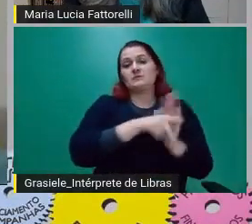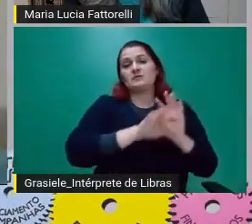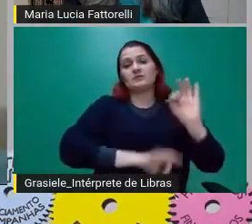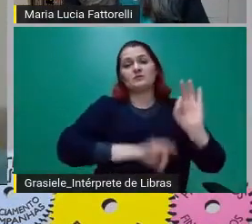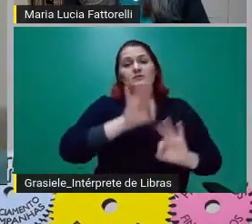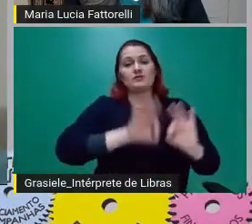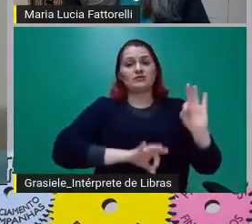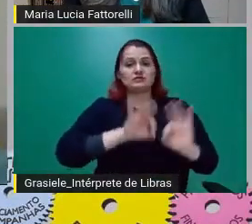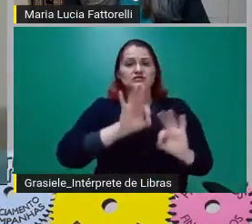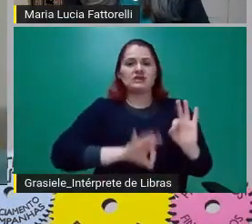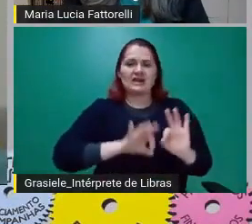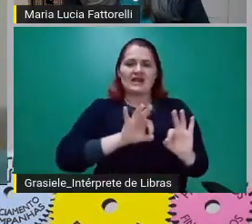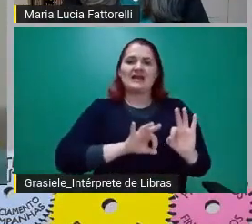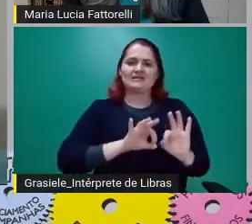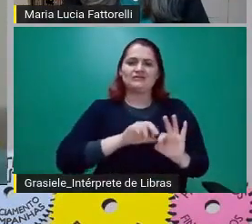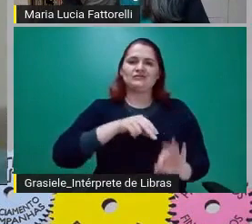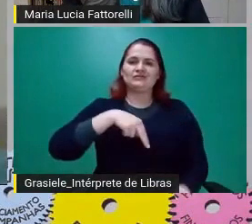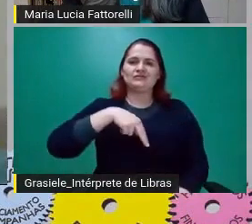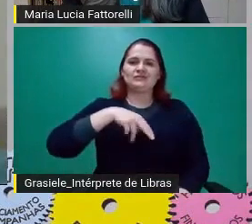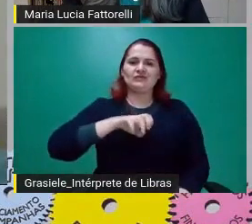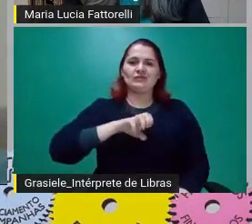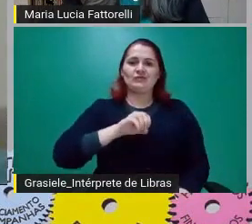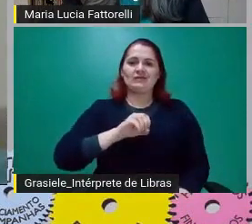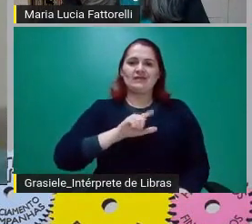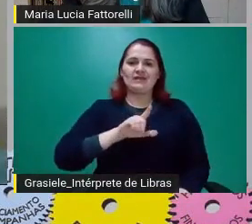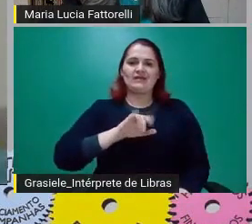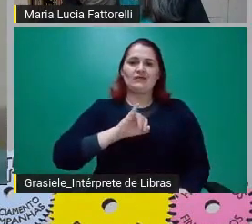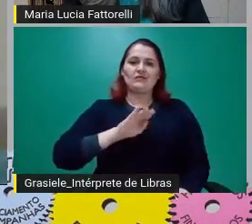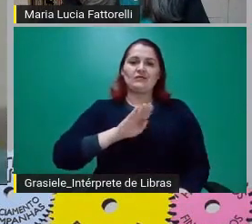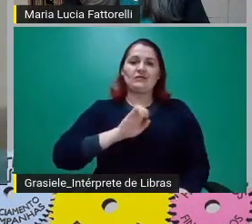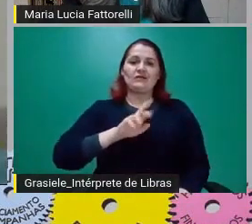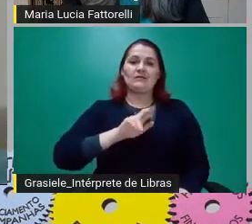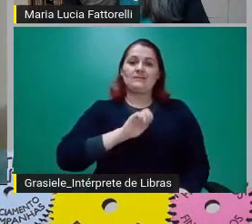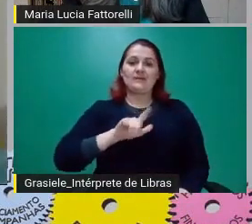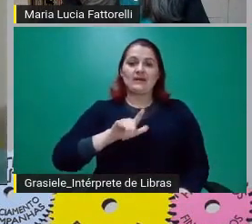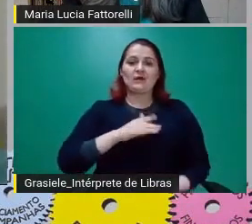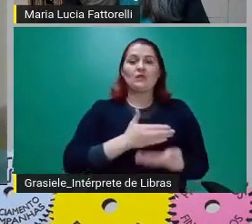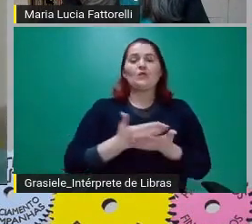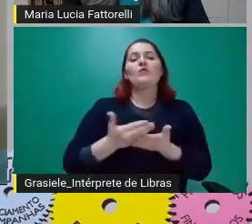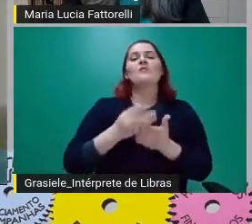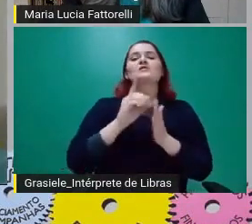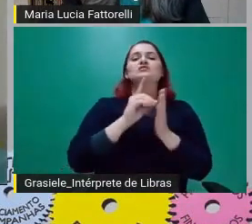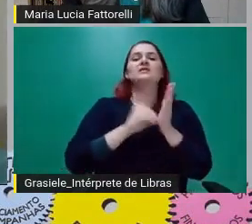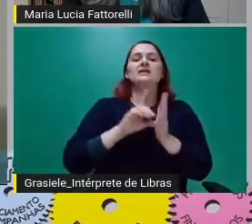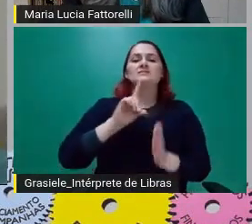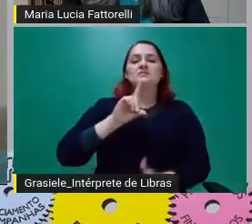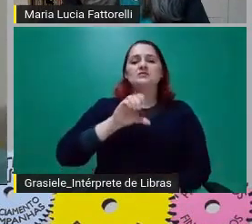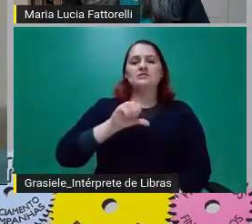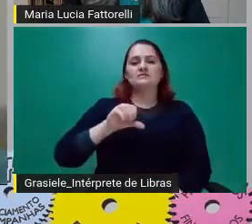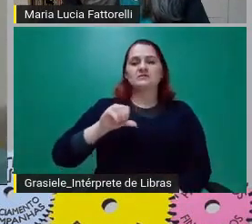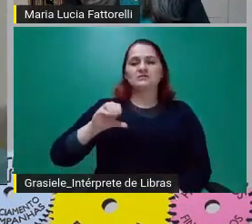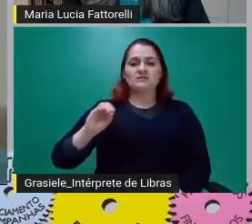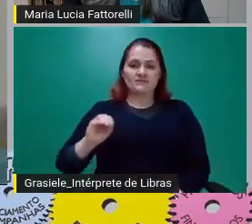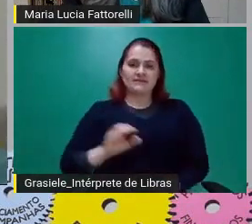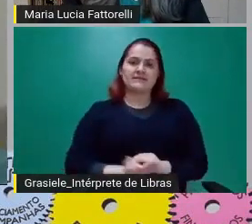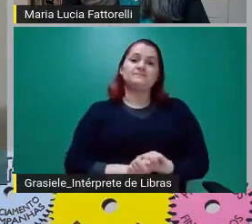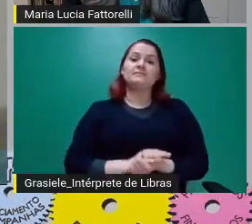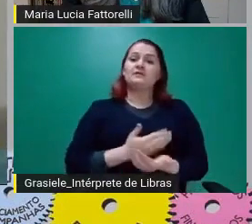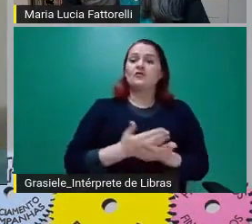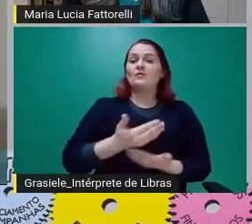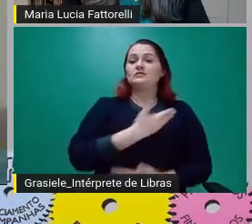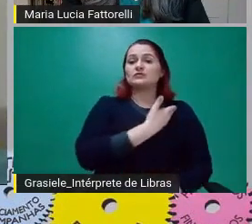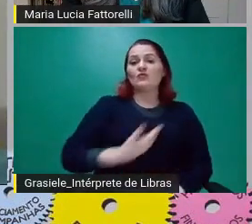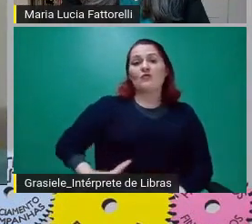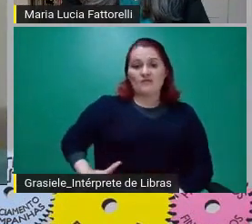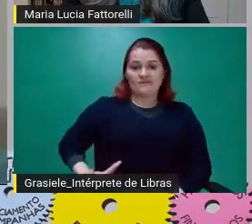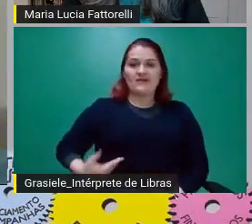neoliberal, que passa a ser implementado no Brasil a partir da década de 1990, com o governo de Fernando Collor de